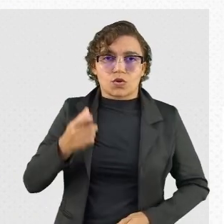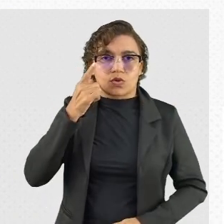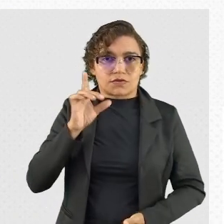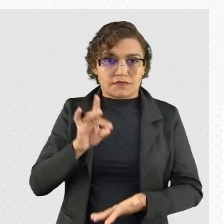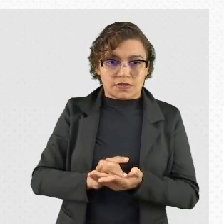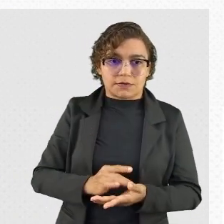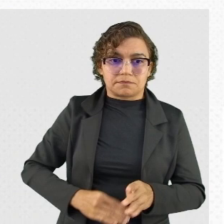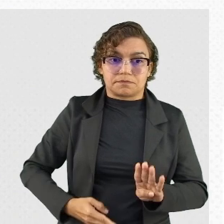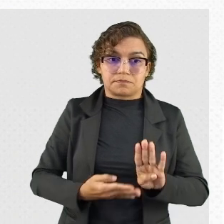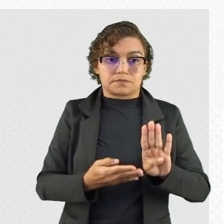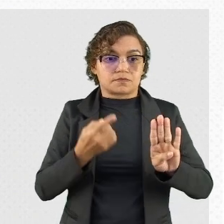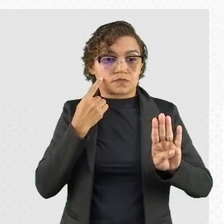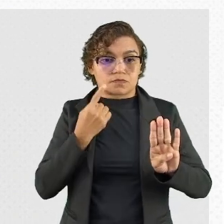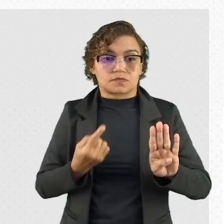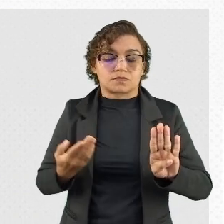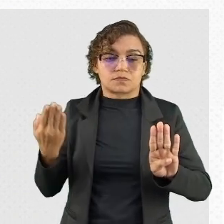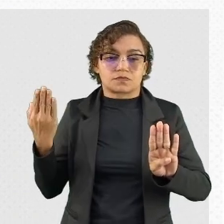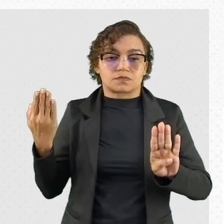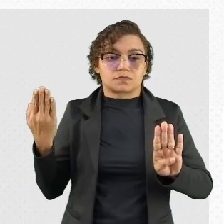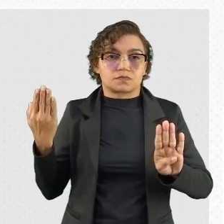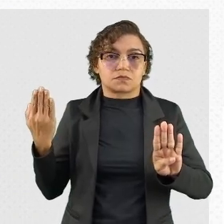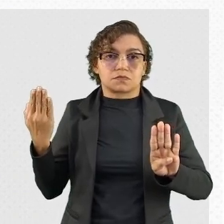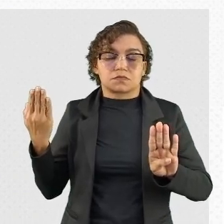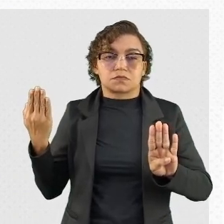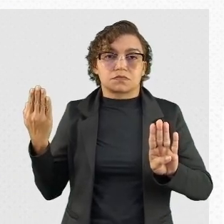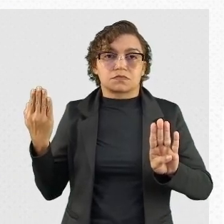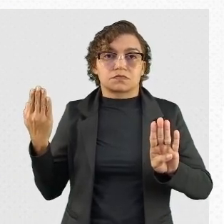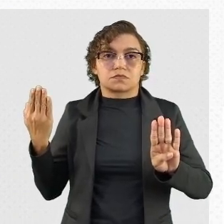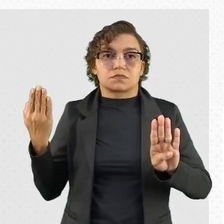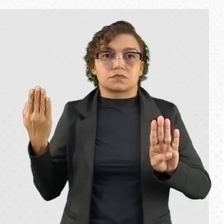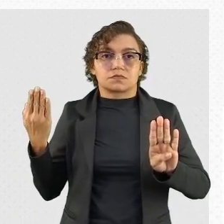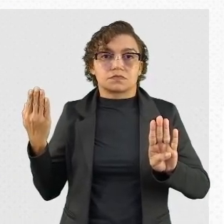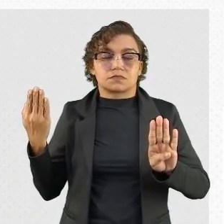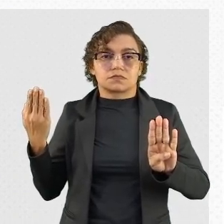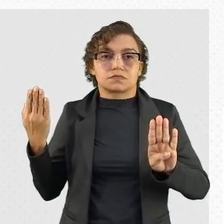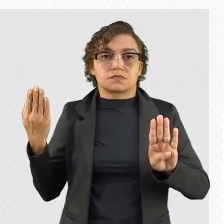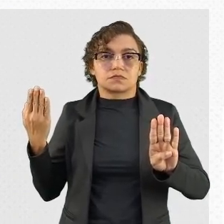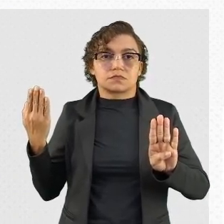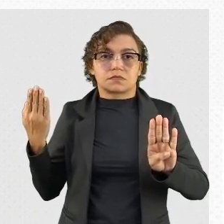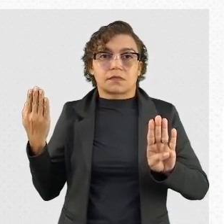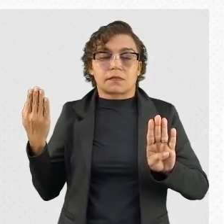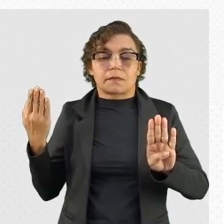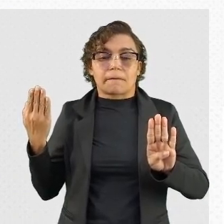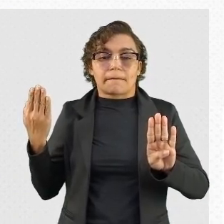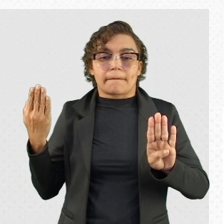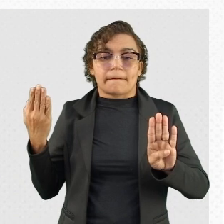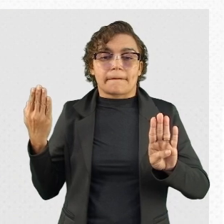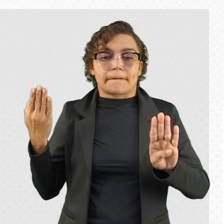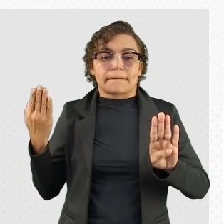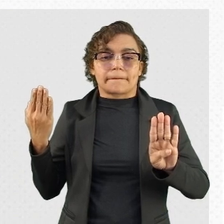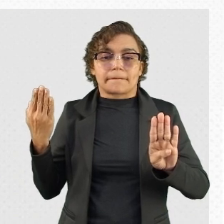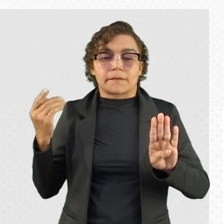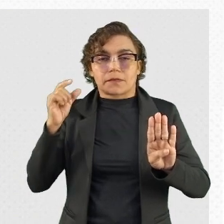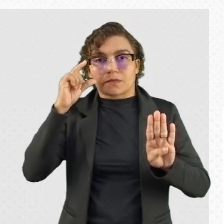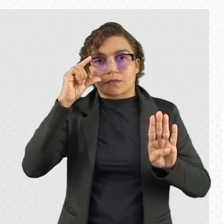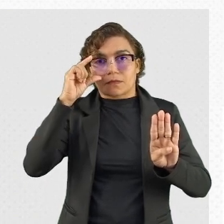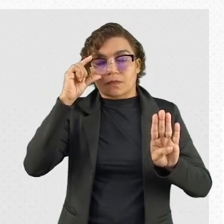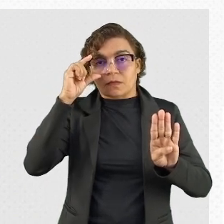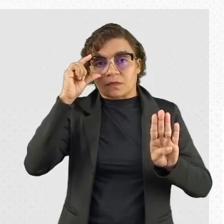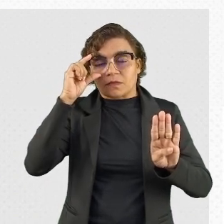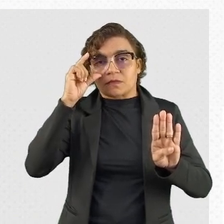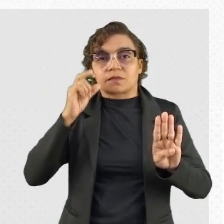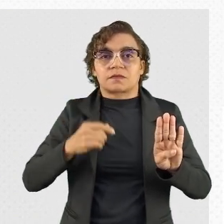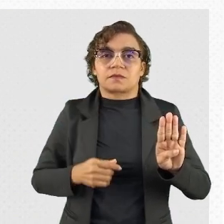Letra B. O ser humano só alcança o conhecimento graças à revelação da verdade que Deus lhe